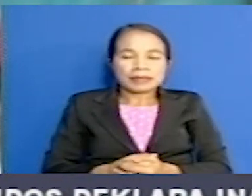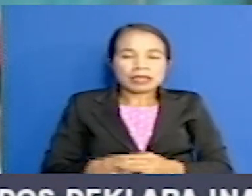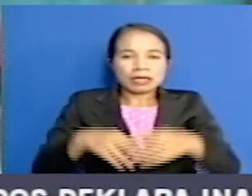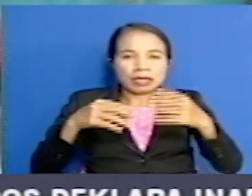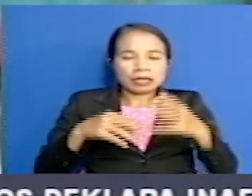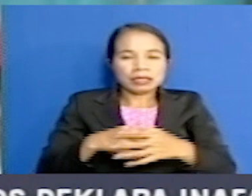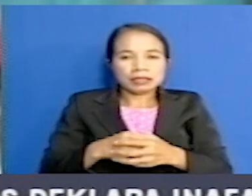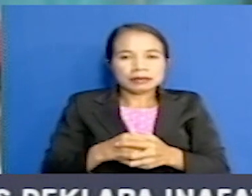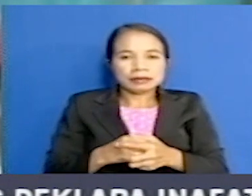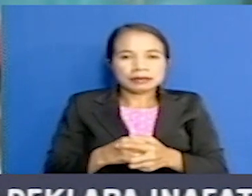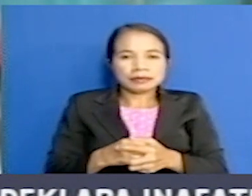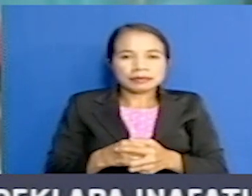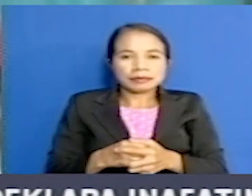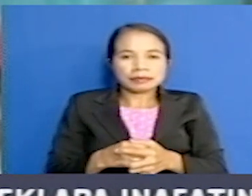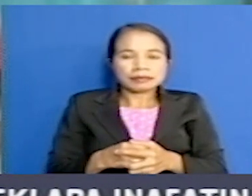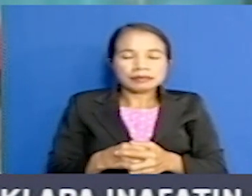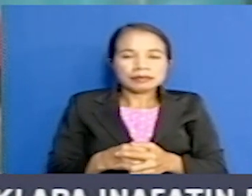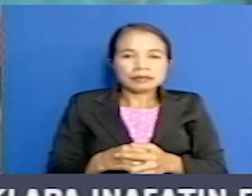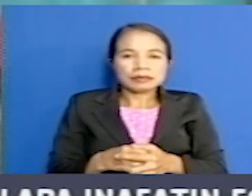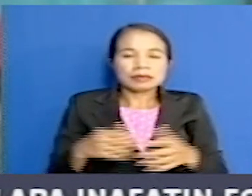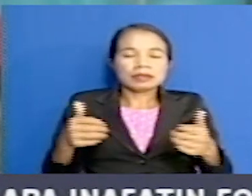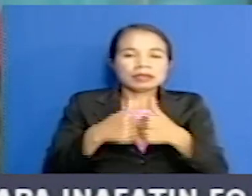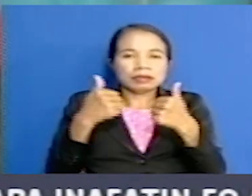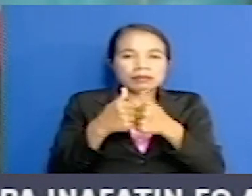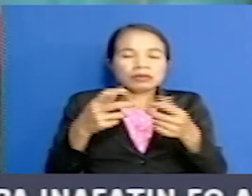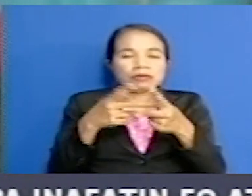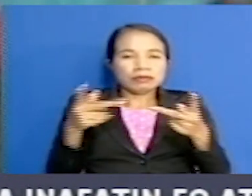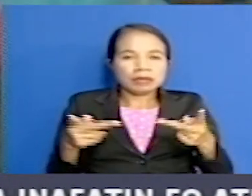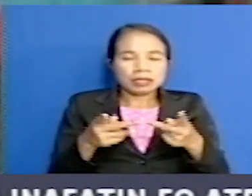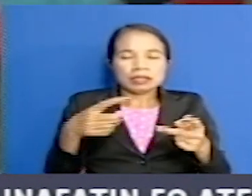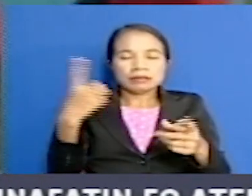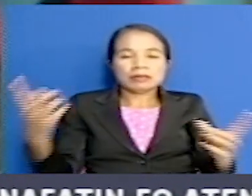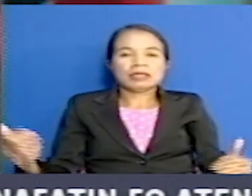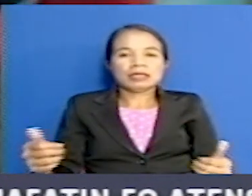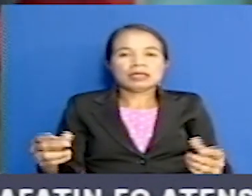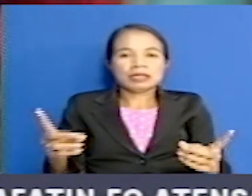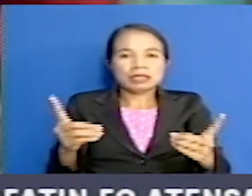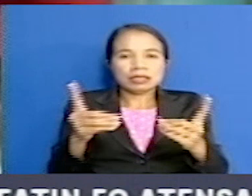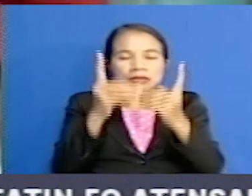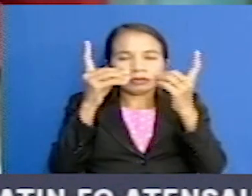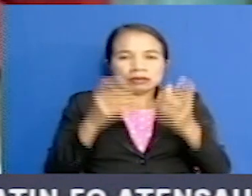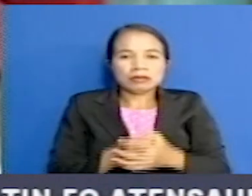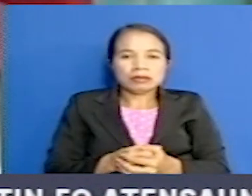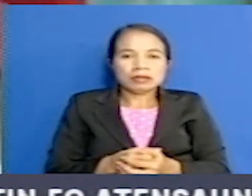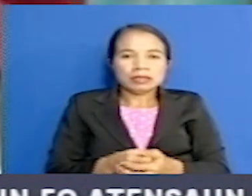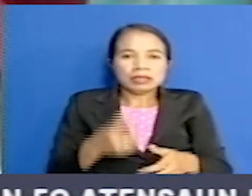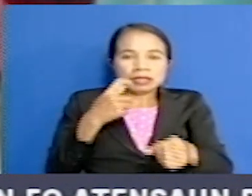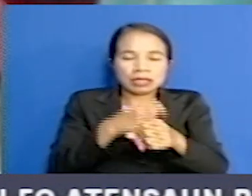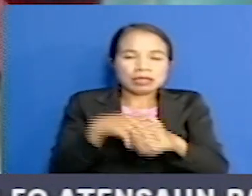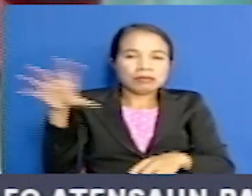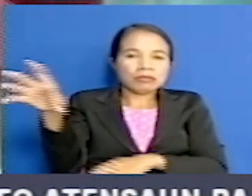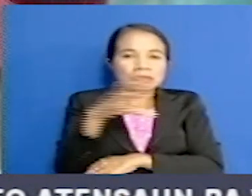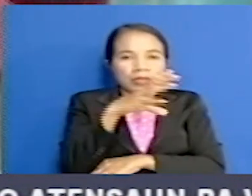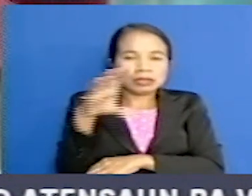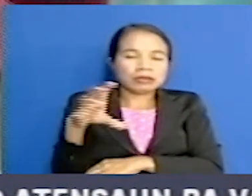amores, Maubici já não é luz de esporto. Esporto faz parte da tu amores. E a tempo natal, agora